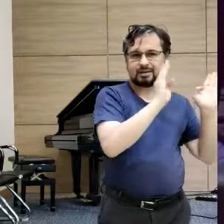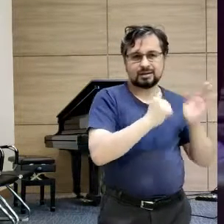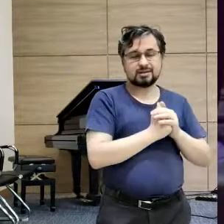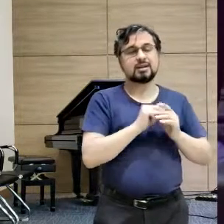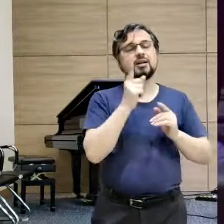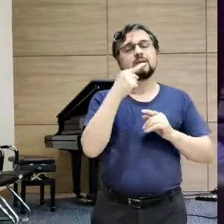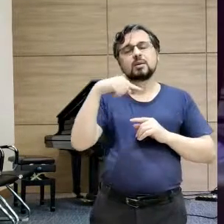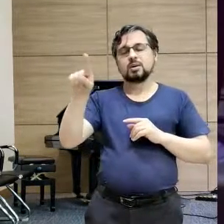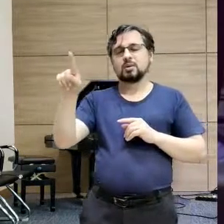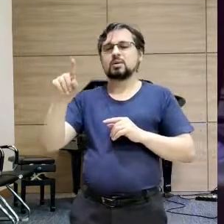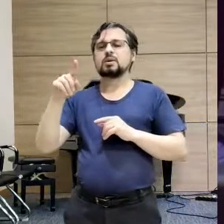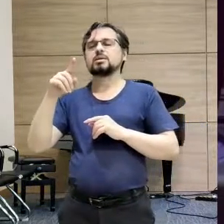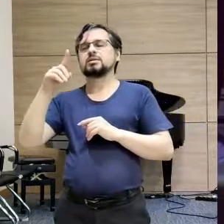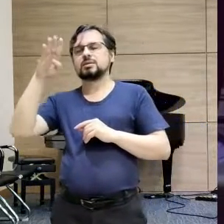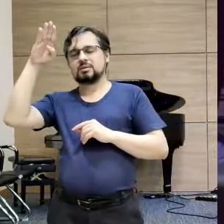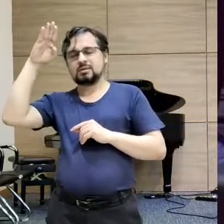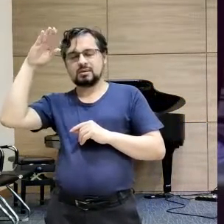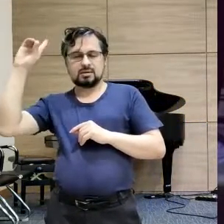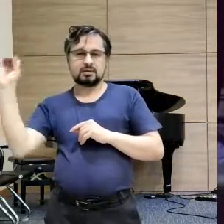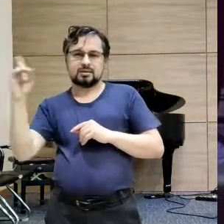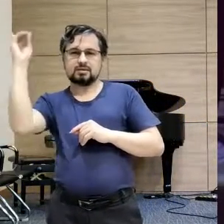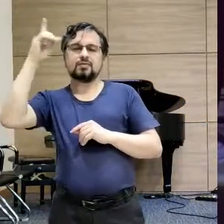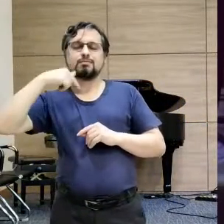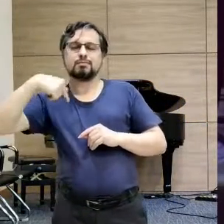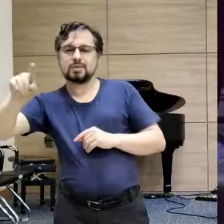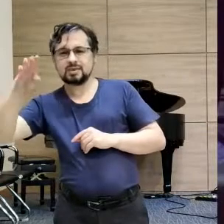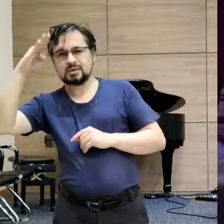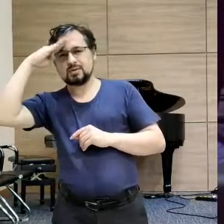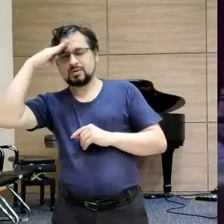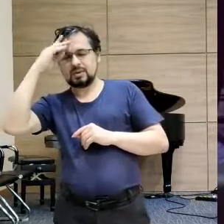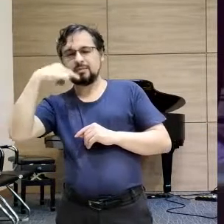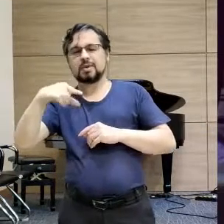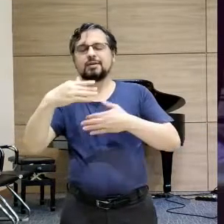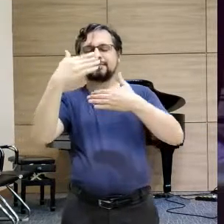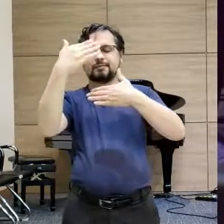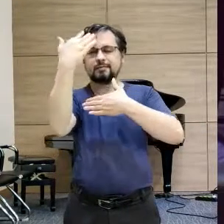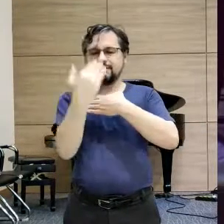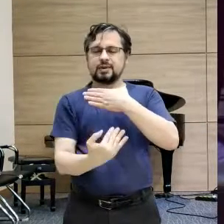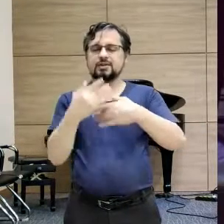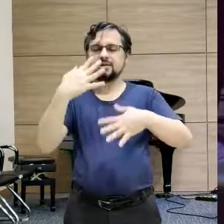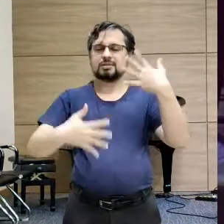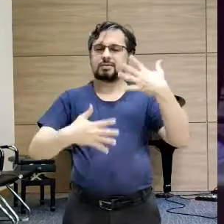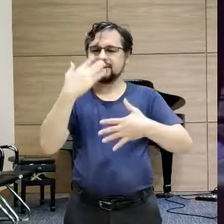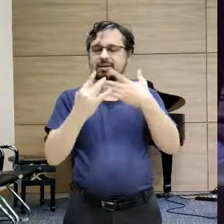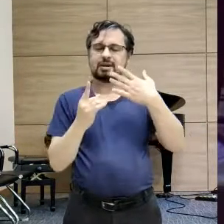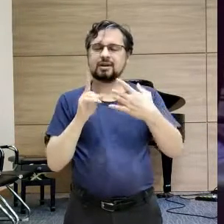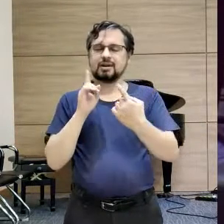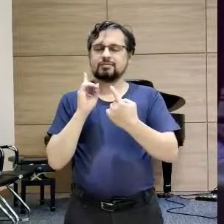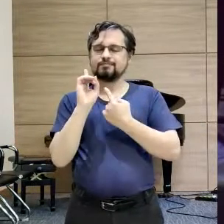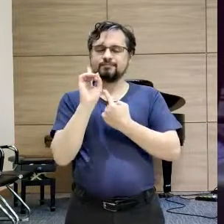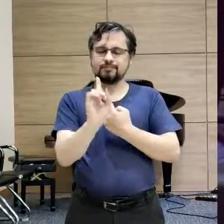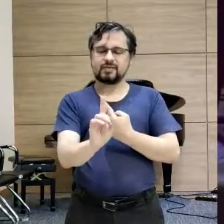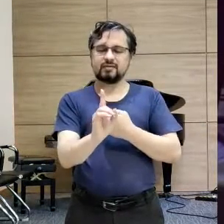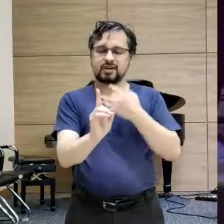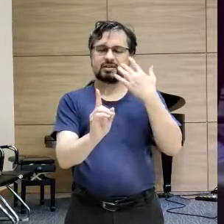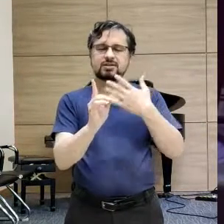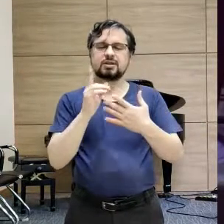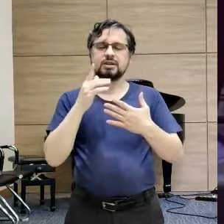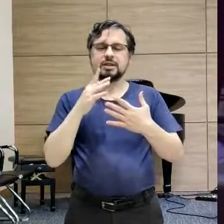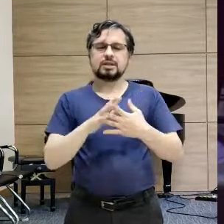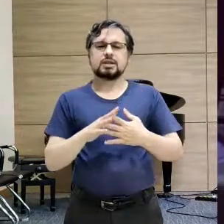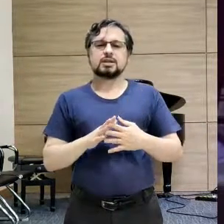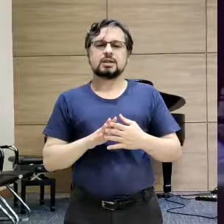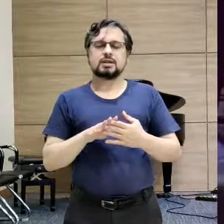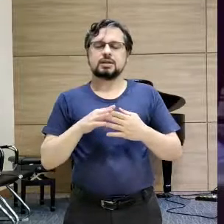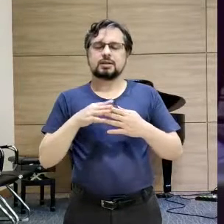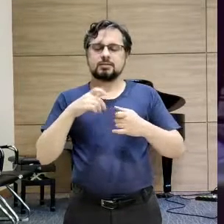a frente de batalha, onde Urias morreria. Depois que Urias morreu, ele pega a mulher, traz para o reino e fala, agora você é